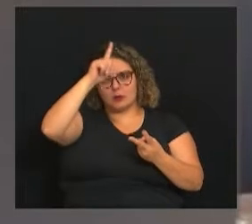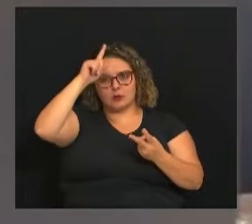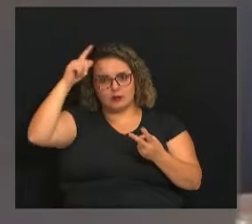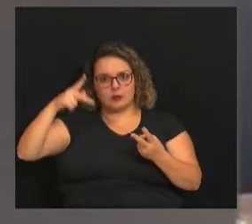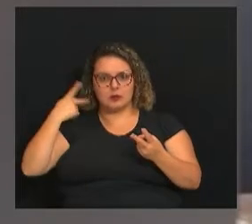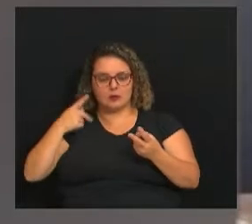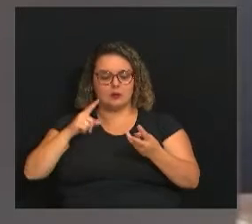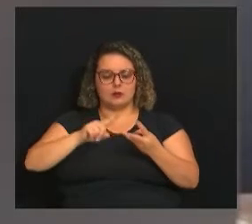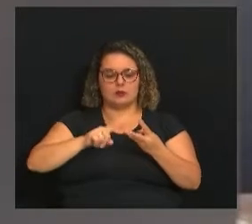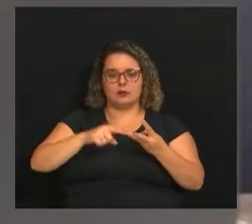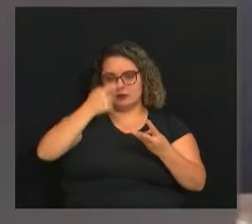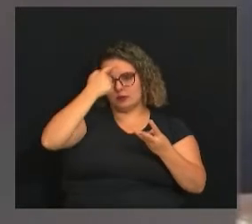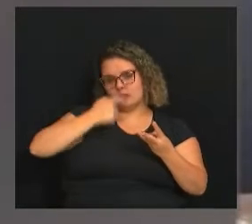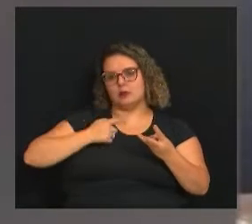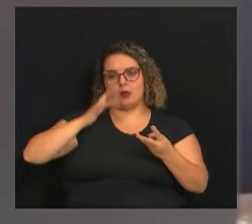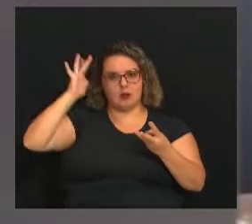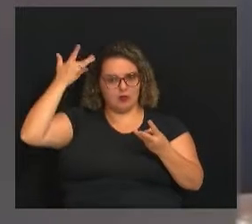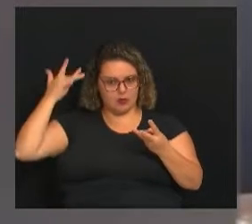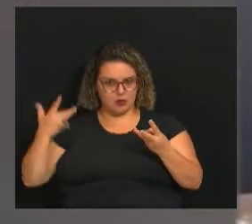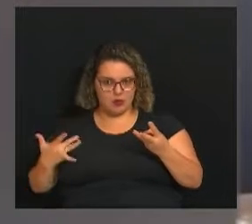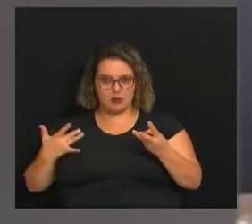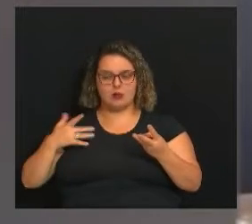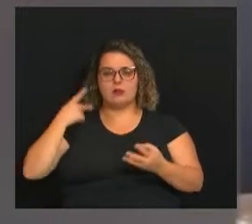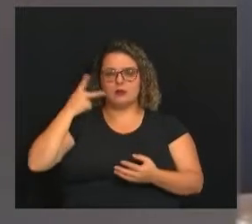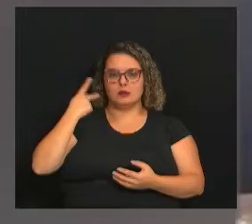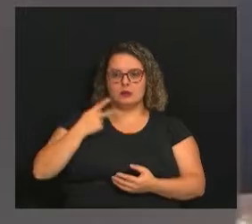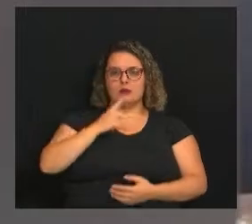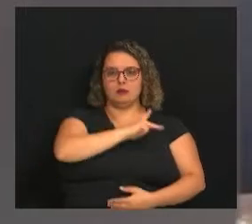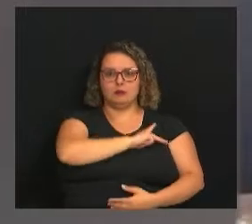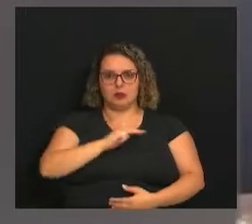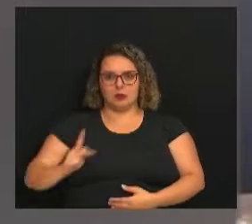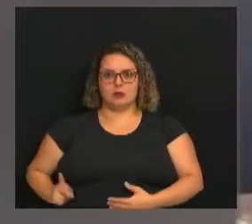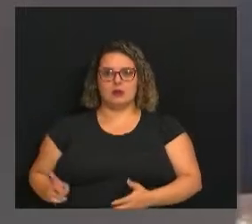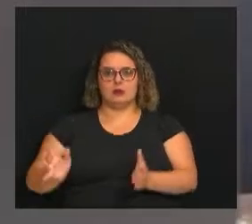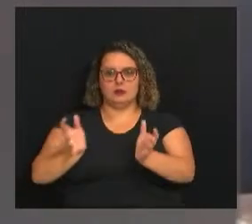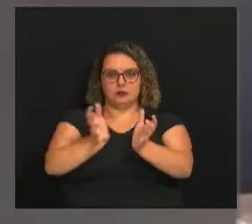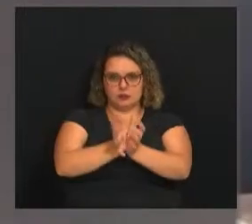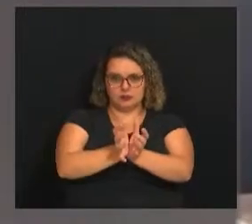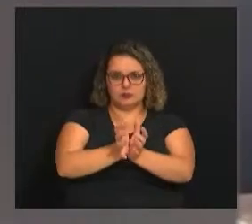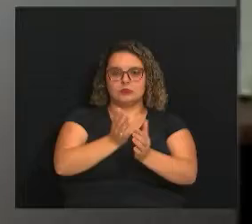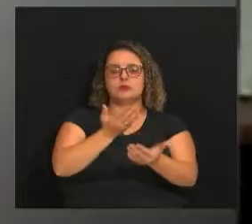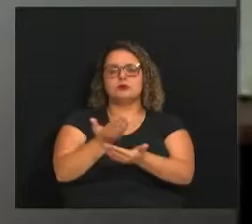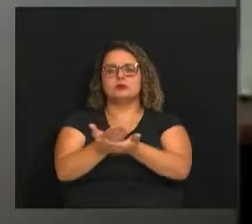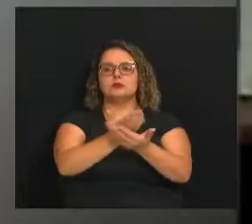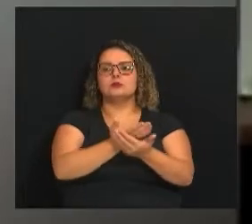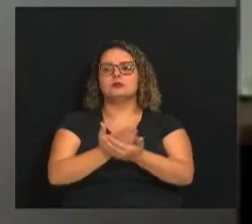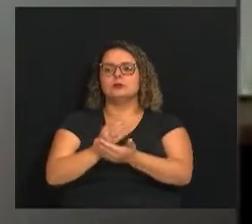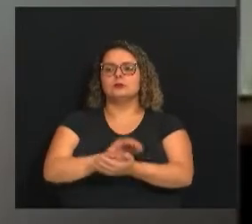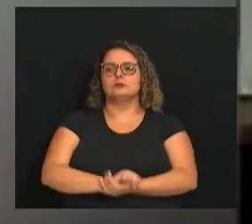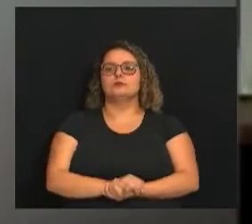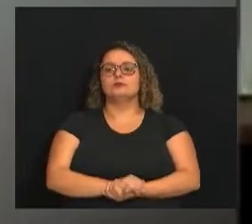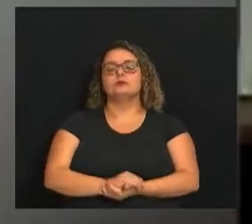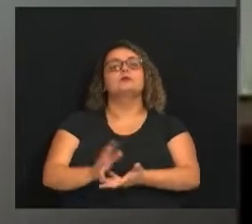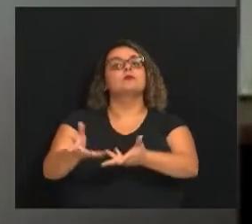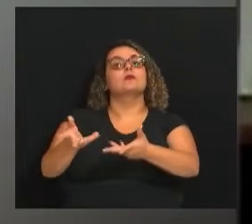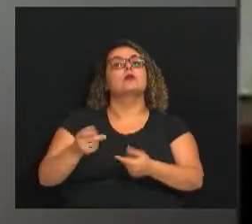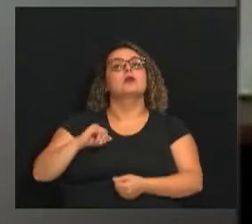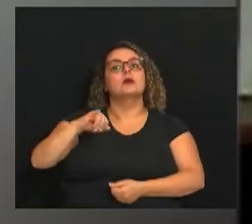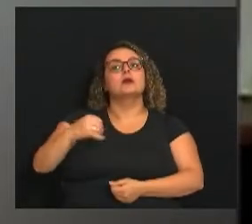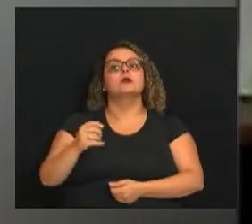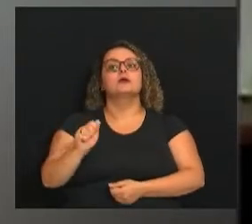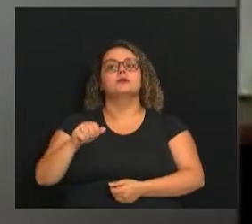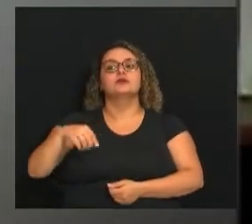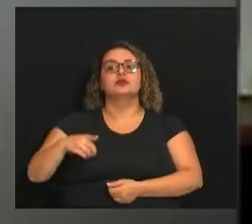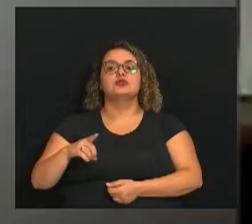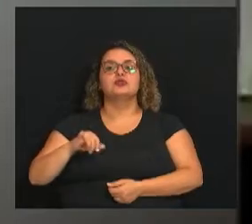Peta e eu, a vereadora Guida Calisto, que sou presidente dessa comissão de estudos. A convidada Jandira